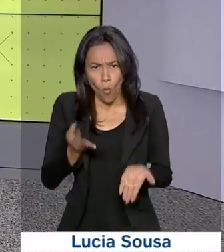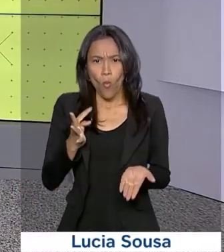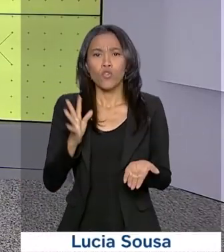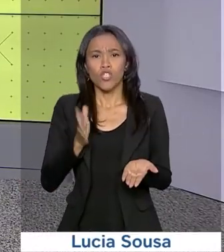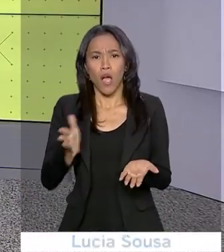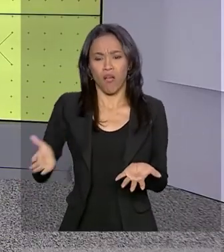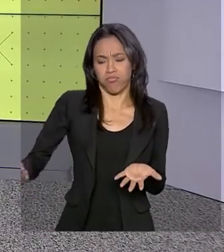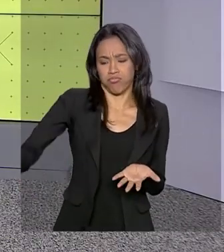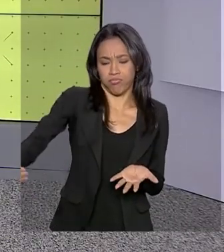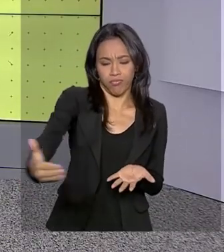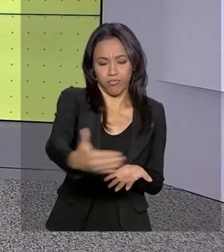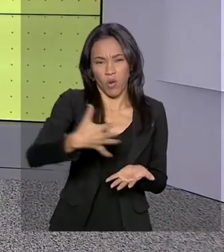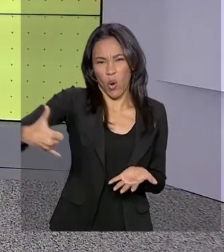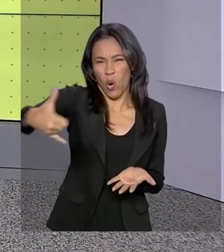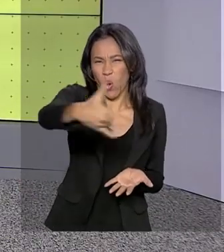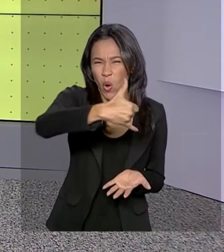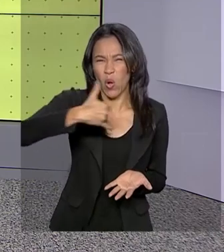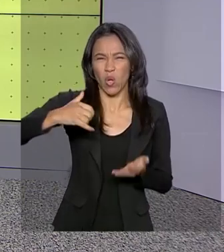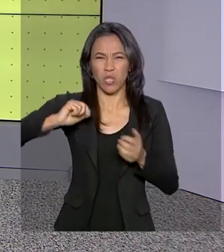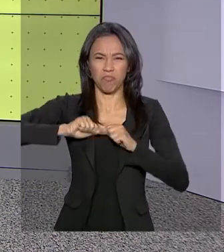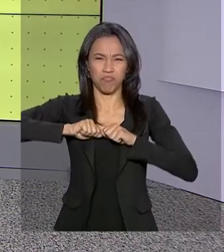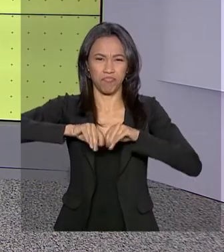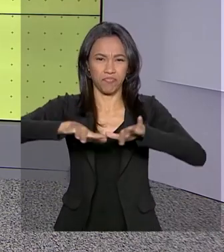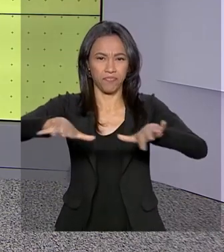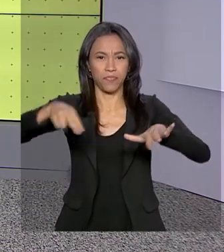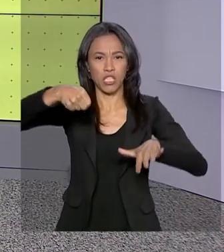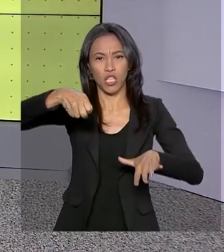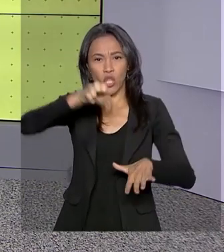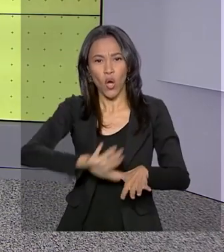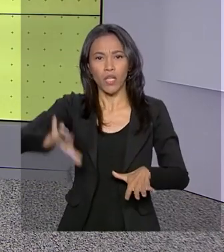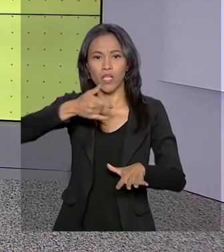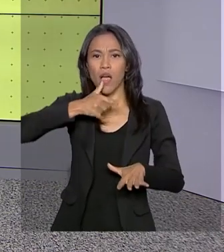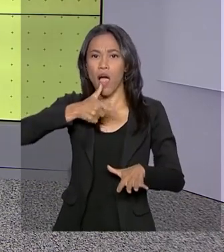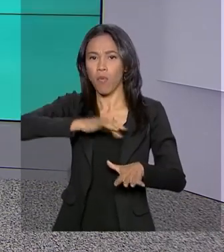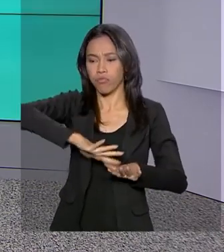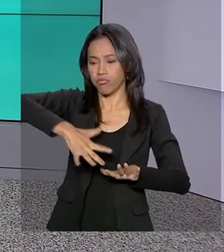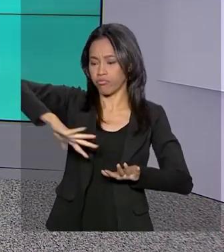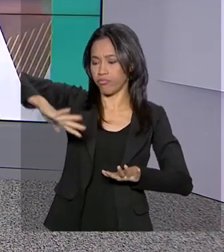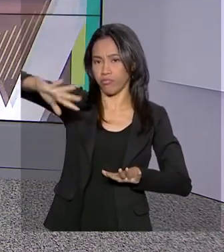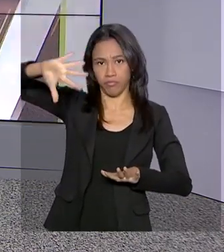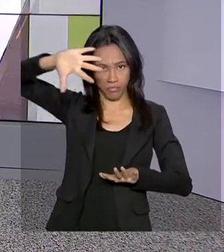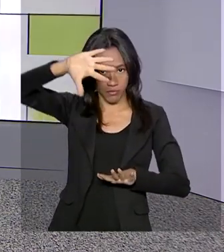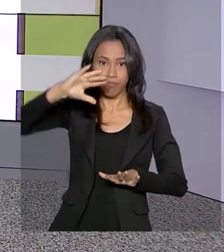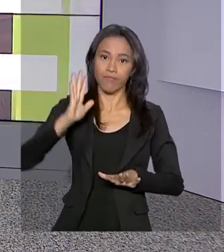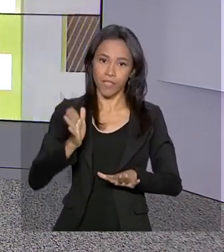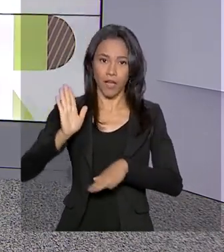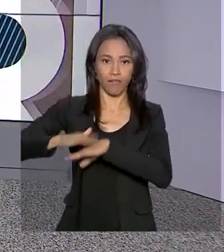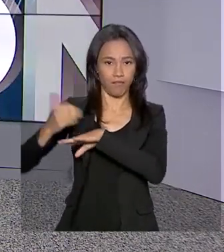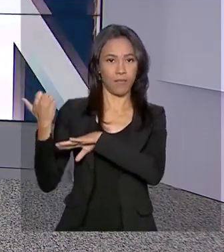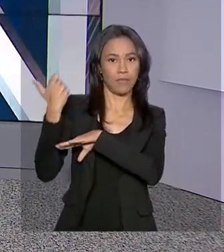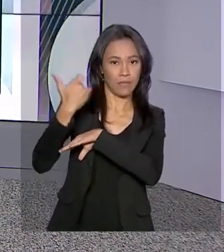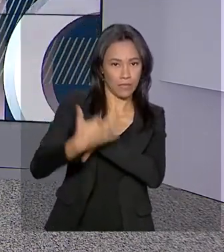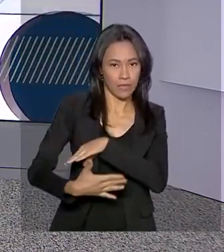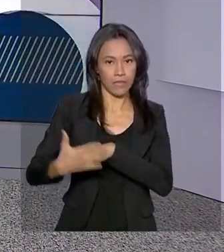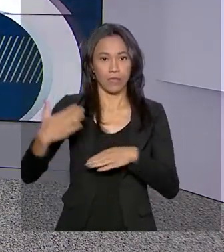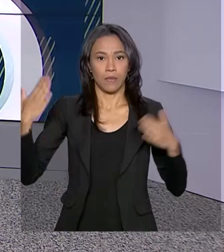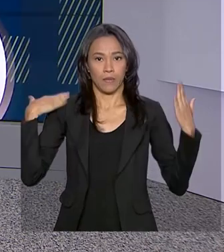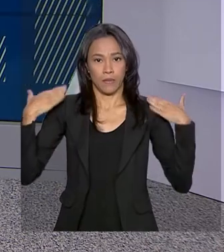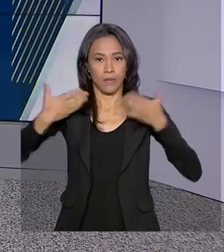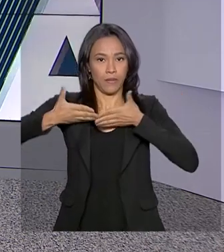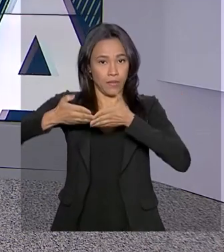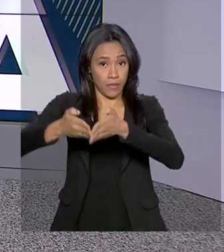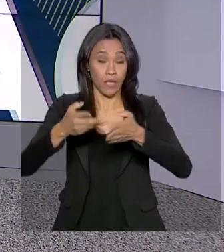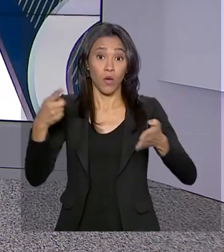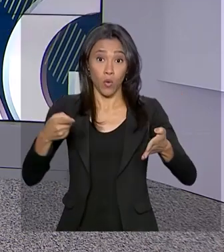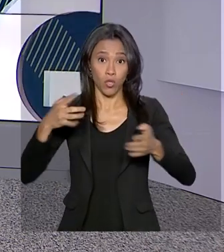das praias afetadas pelas manchas de óleo no Nordeste, segundo a Marinha. Hoje, o ministro da Defesa sobrevoou áreas